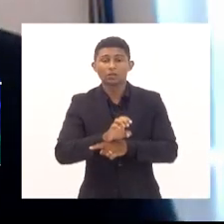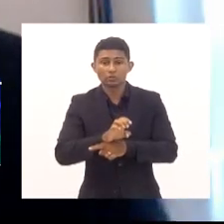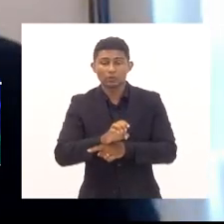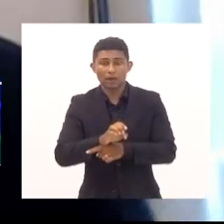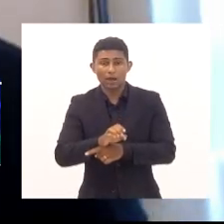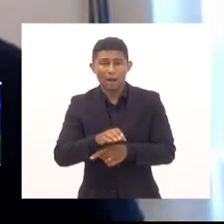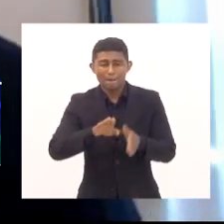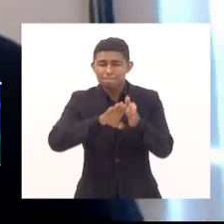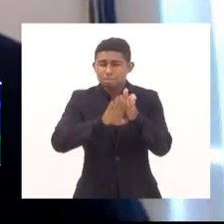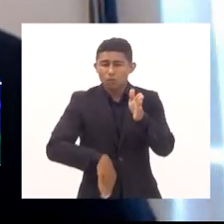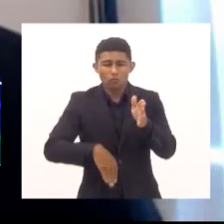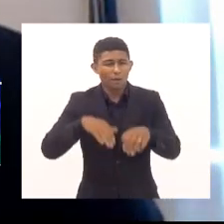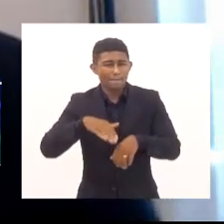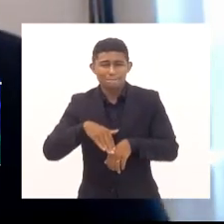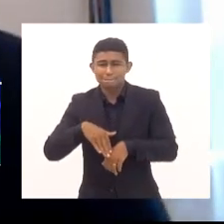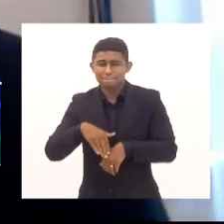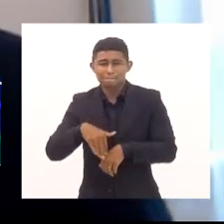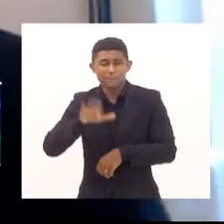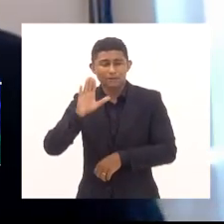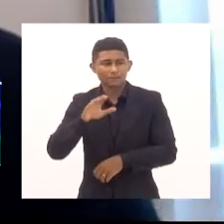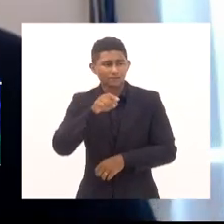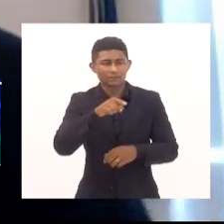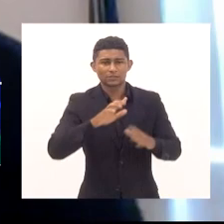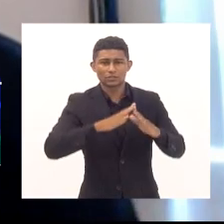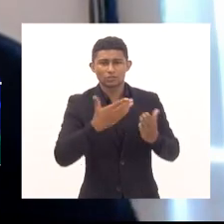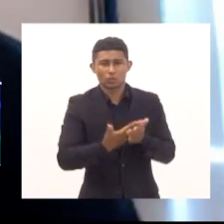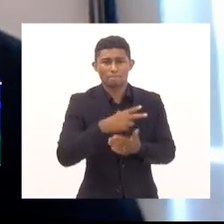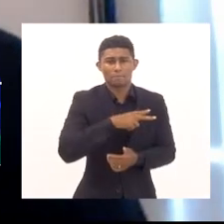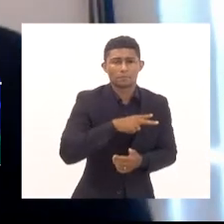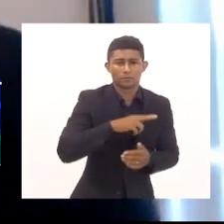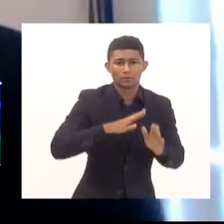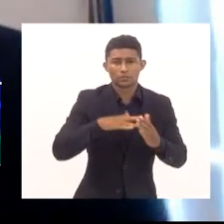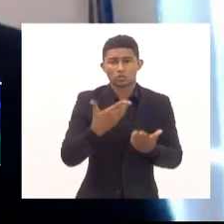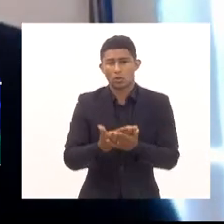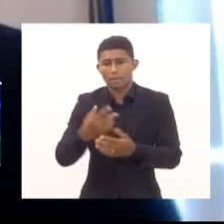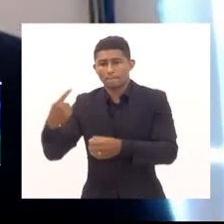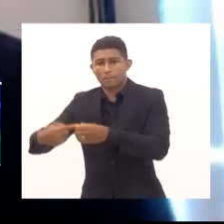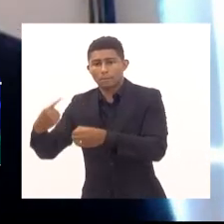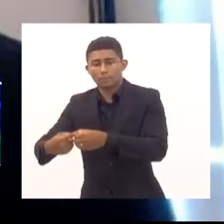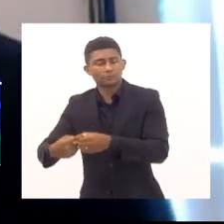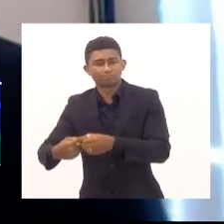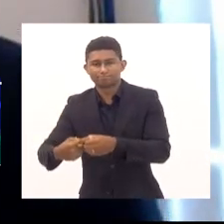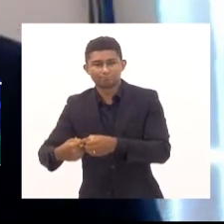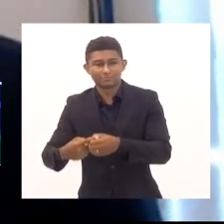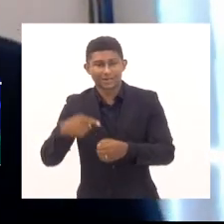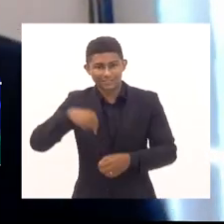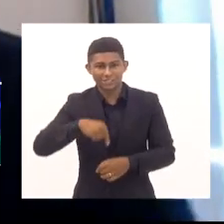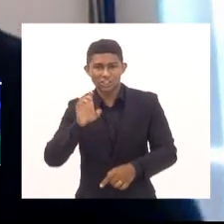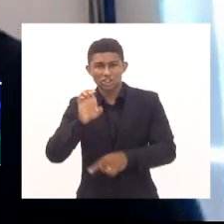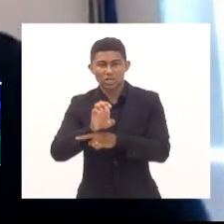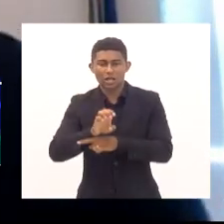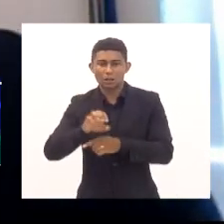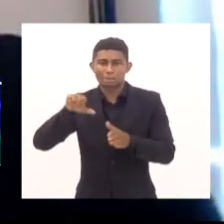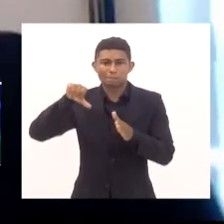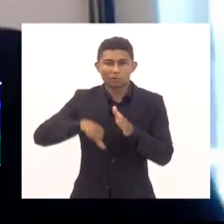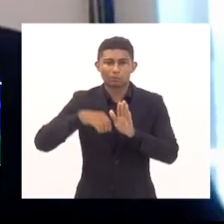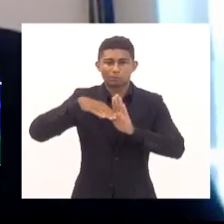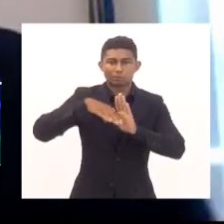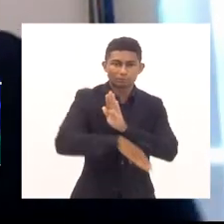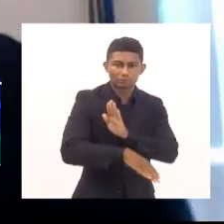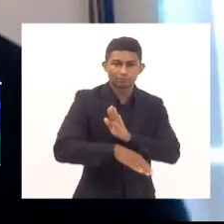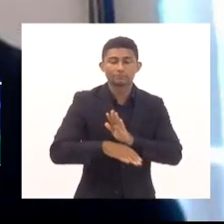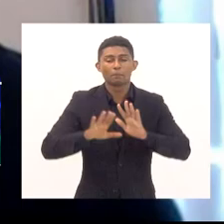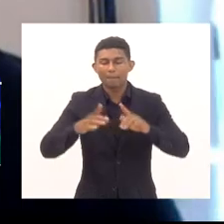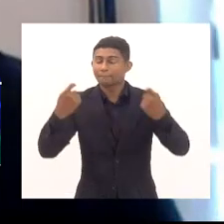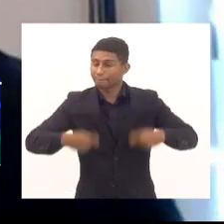tomar medidas para deixar o espaço das escolas um espaço mais adequado para o processo de ensino-aprendizagem